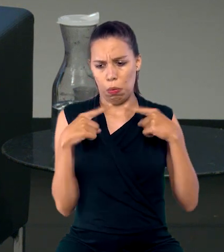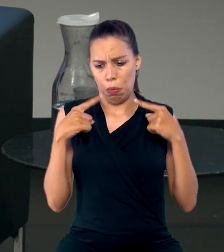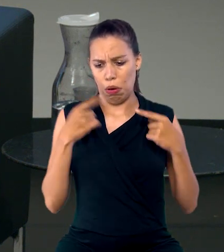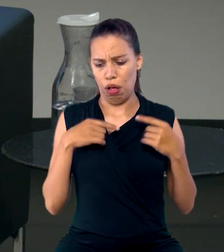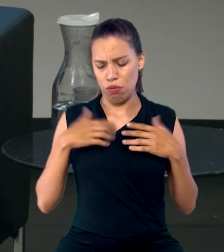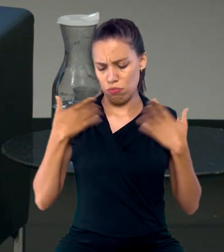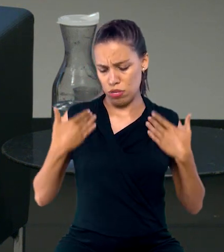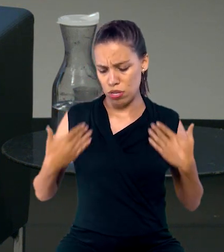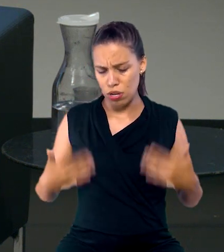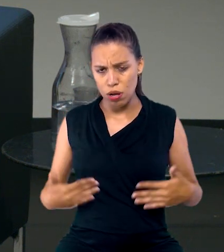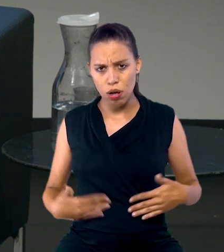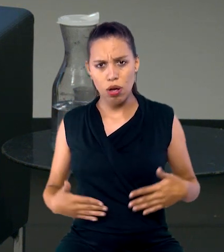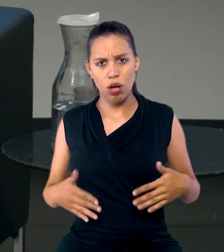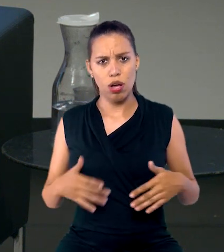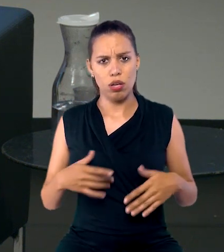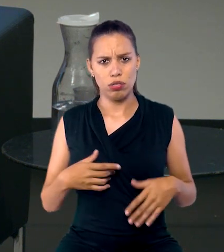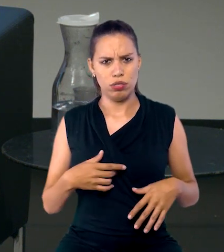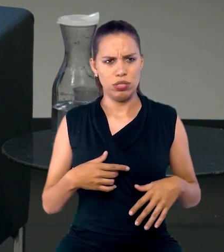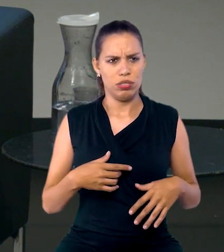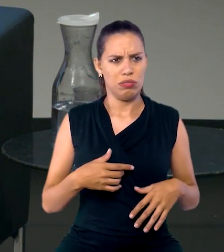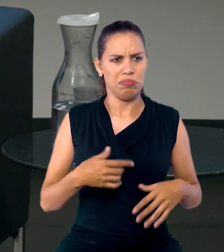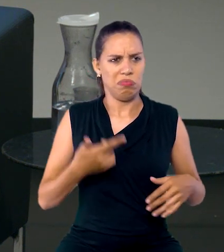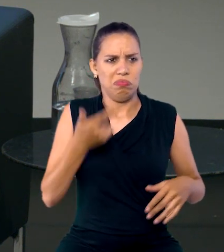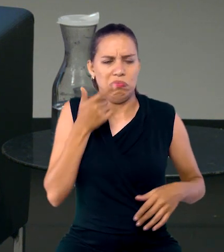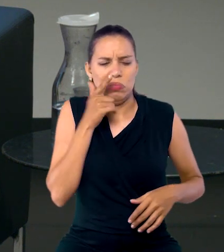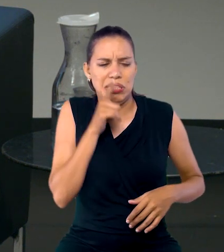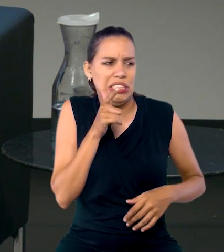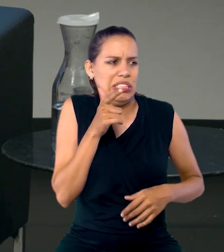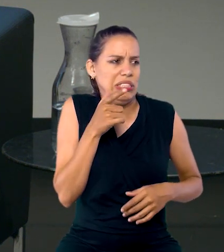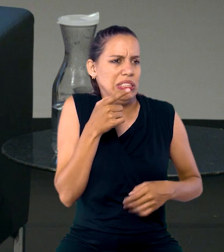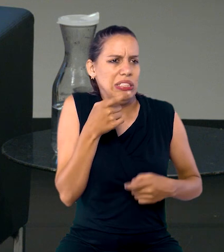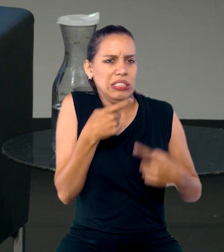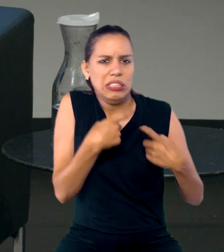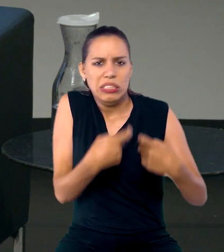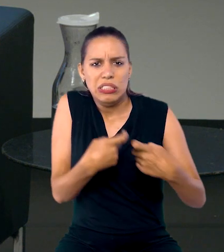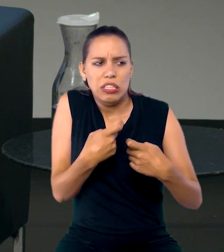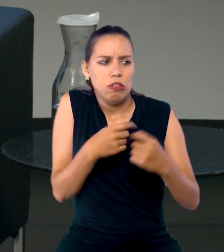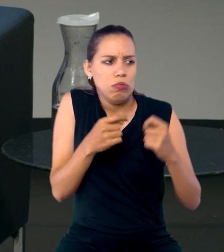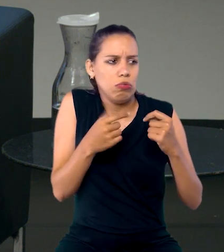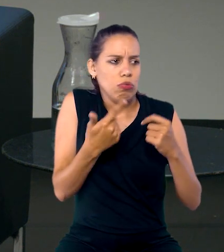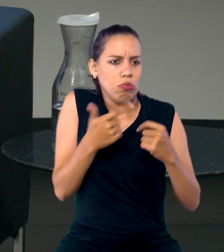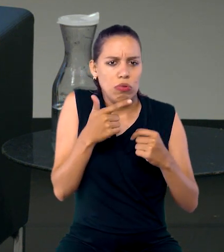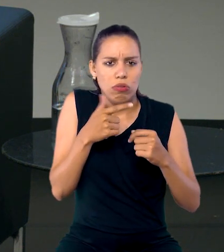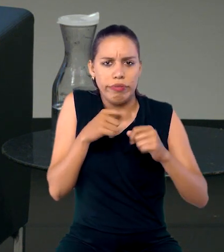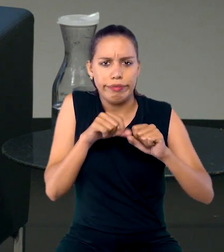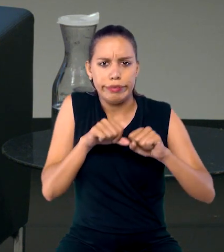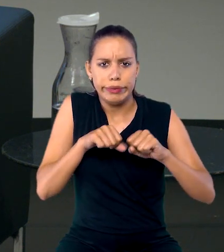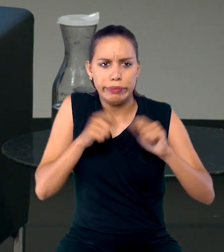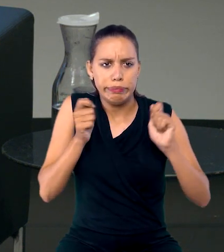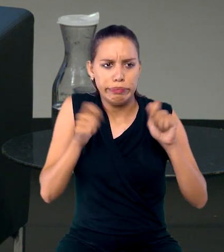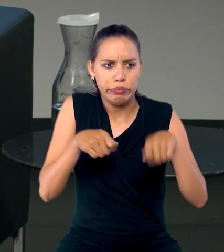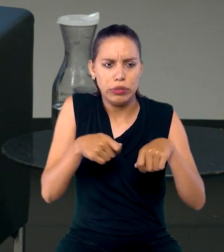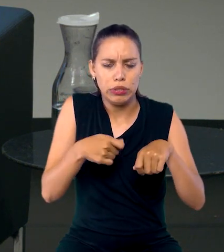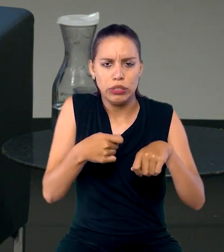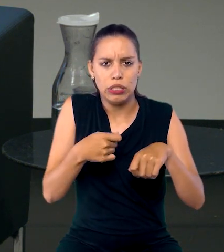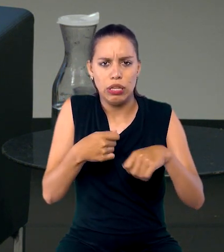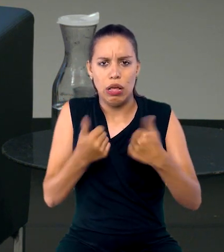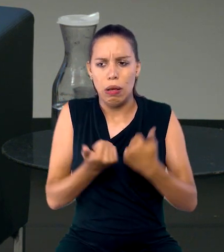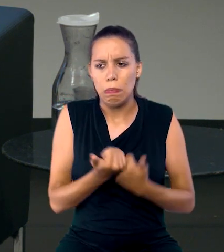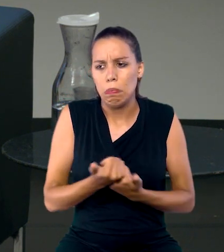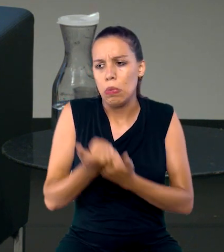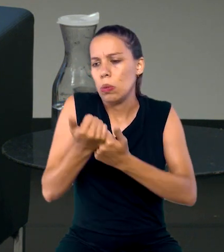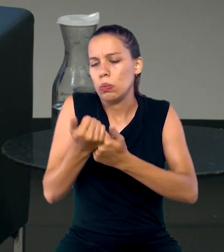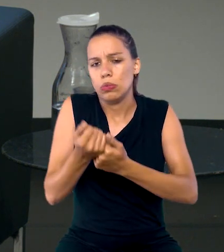com seus corpos, com muito pouca visibilidade, com muita pouca estrutura, com muito